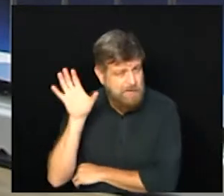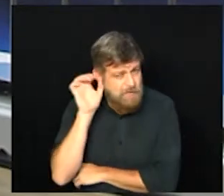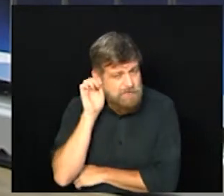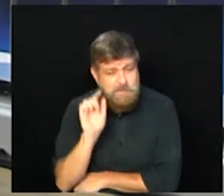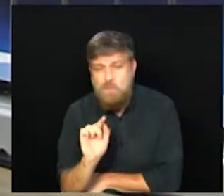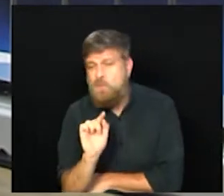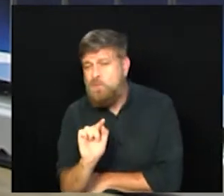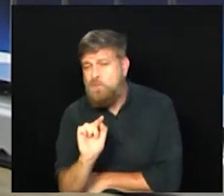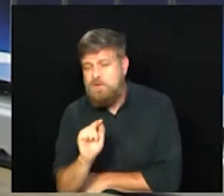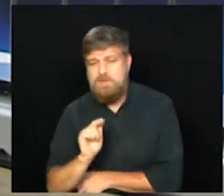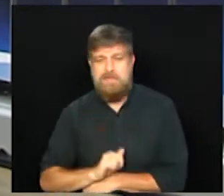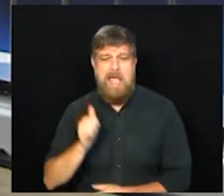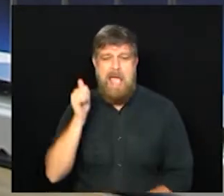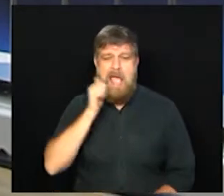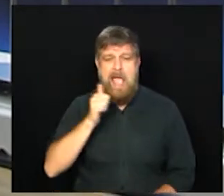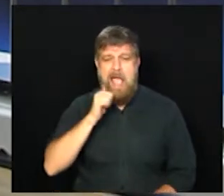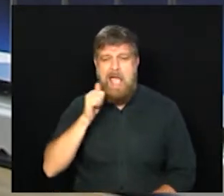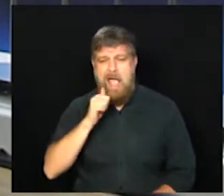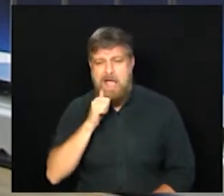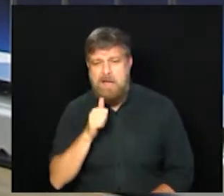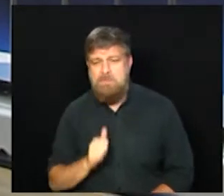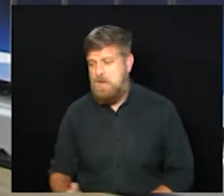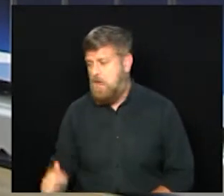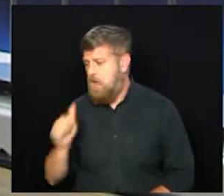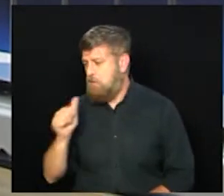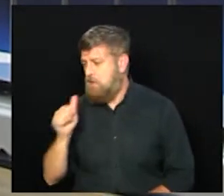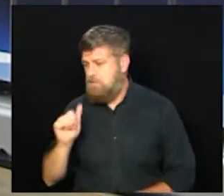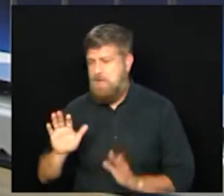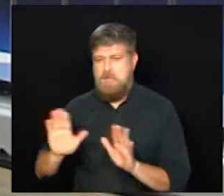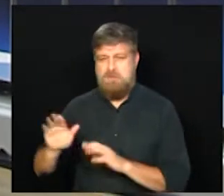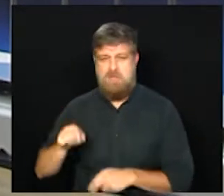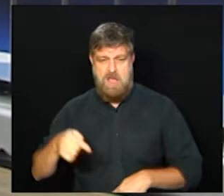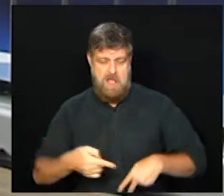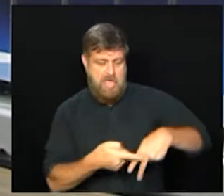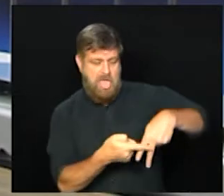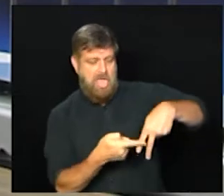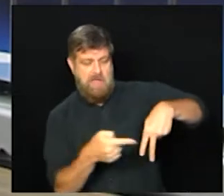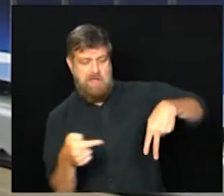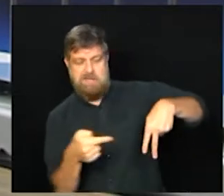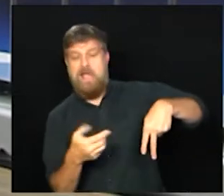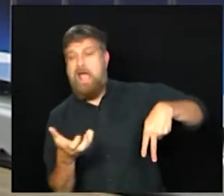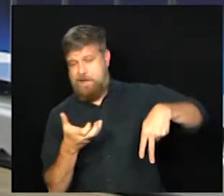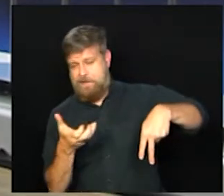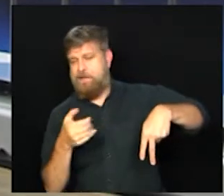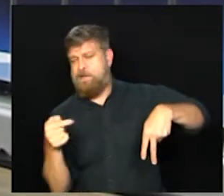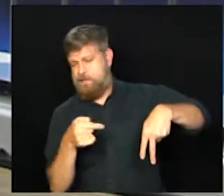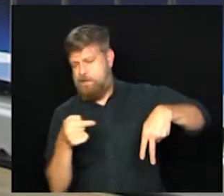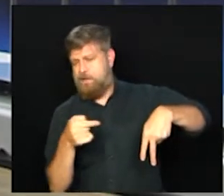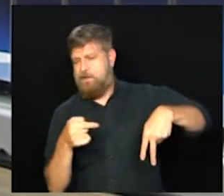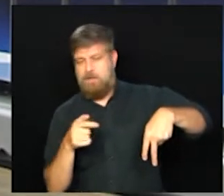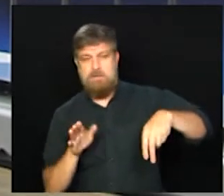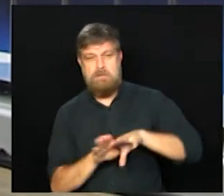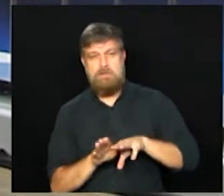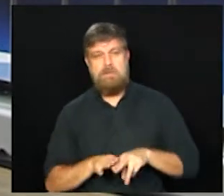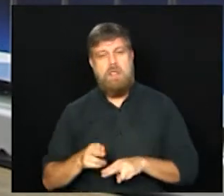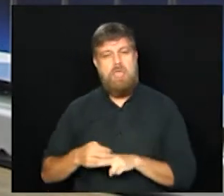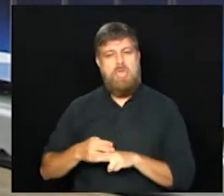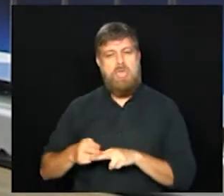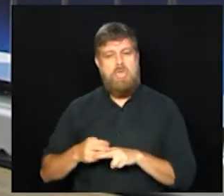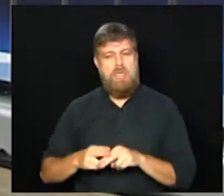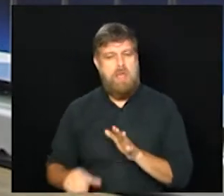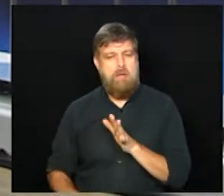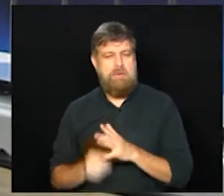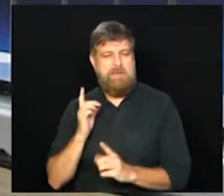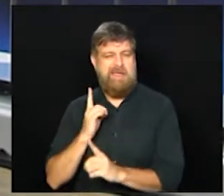vida. Mulher direita não bebe, se usou essa saia na rua é porque está pedindo, mulher que transa no primeiro encontro